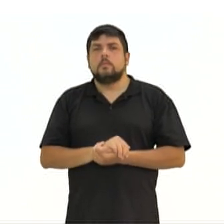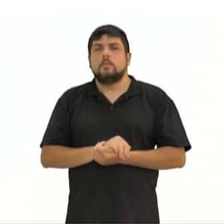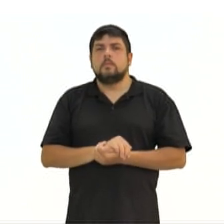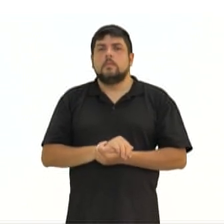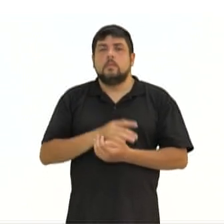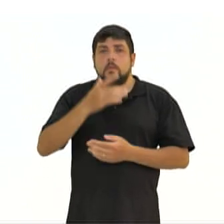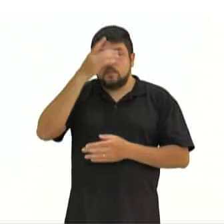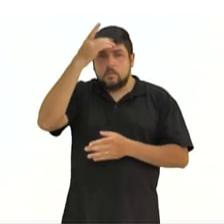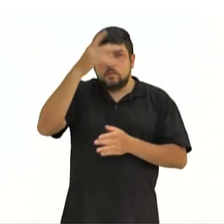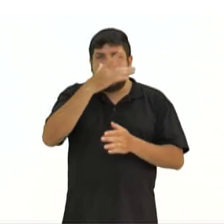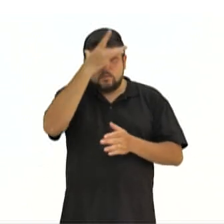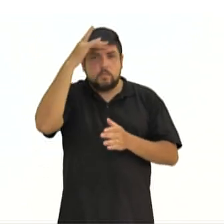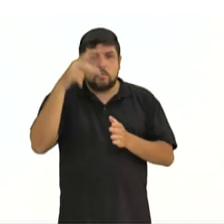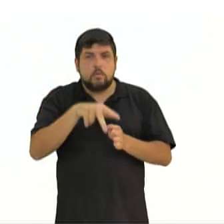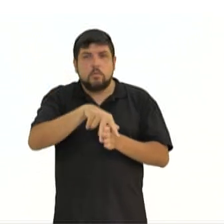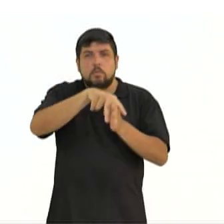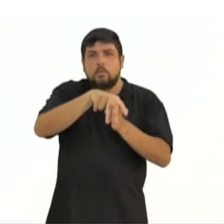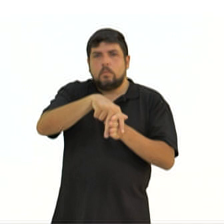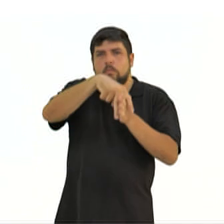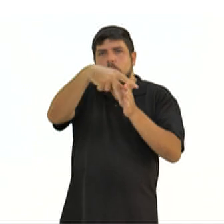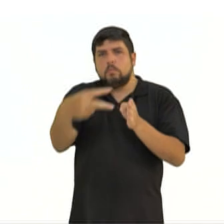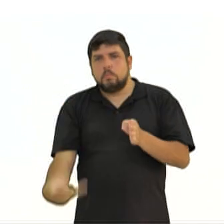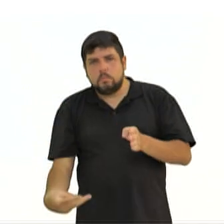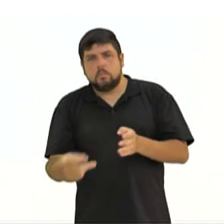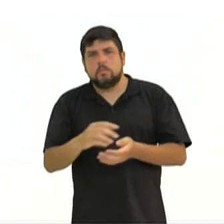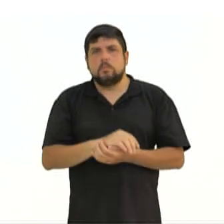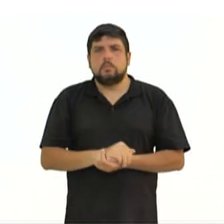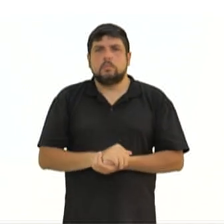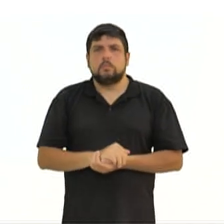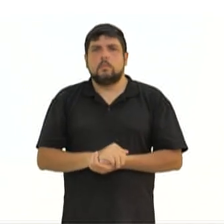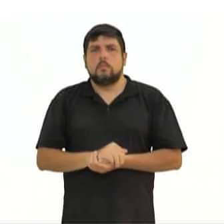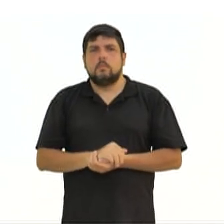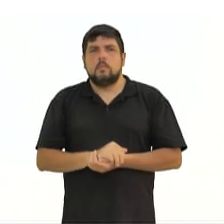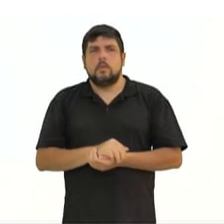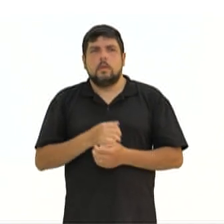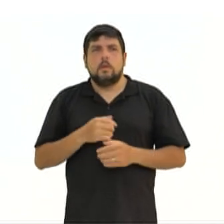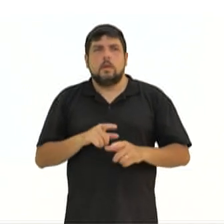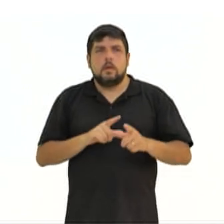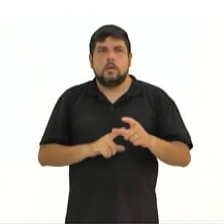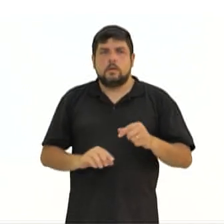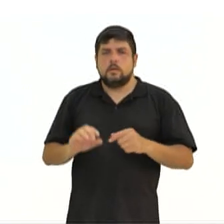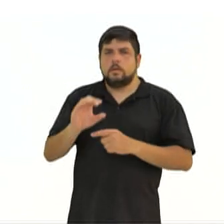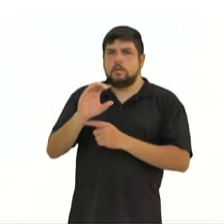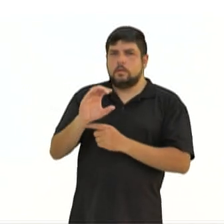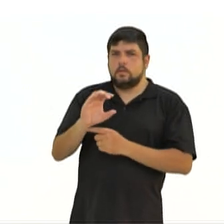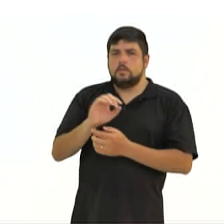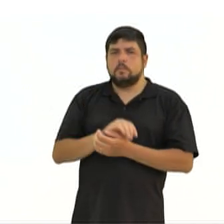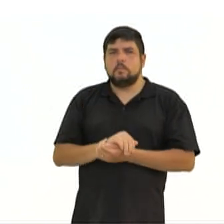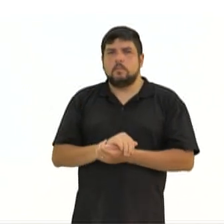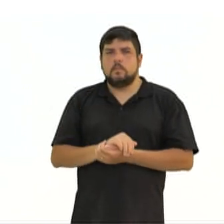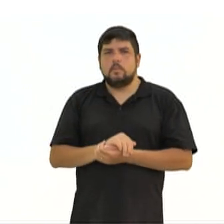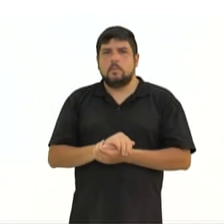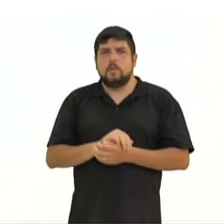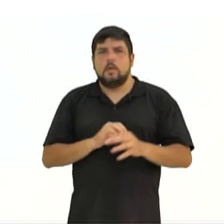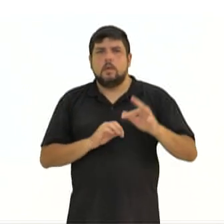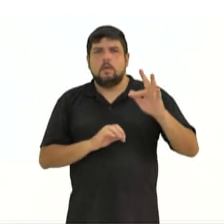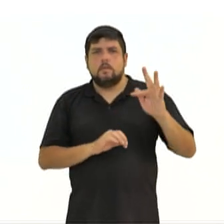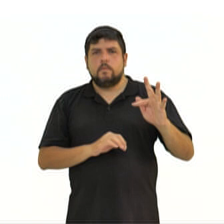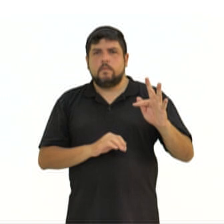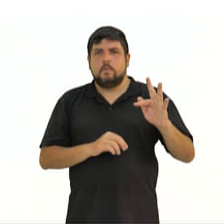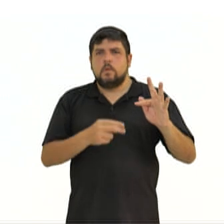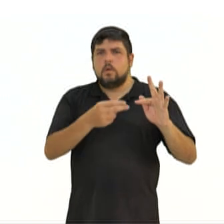do cavalo. Na letra C, nós temos uma fórmula da física, tá? Força igual massa